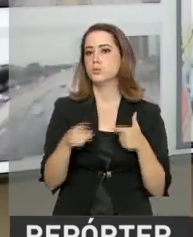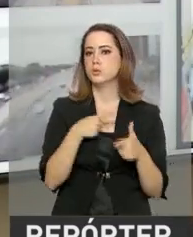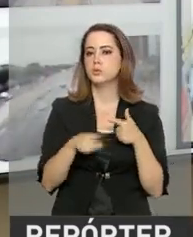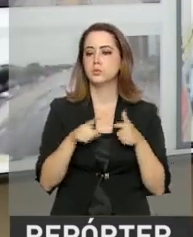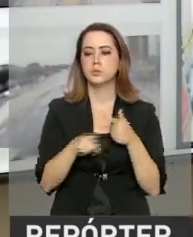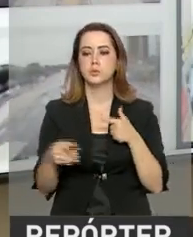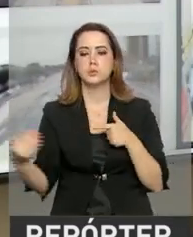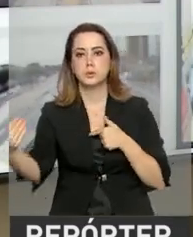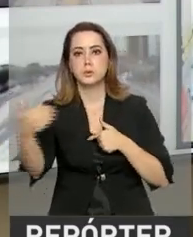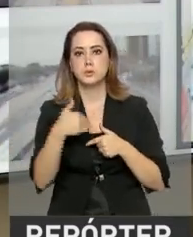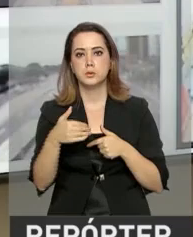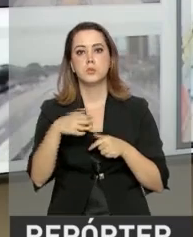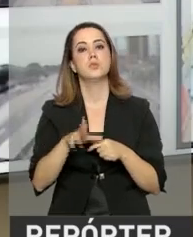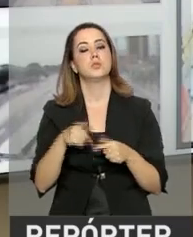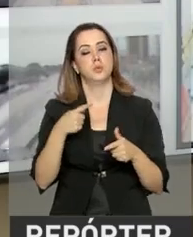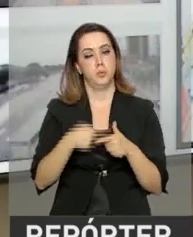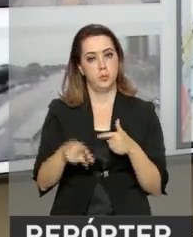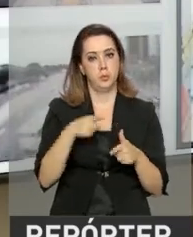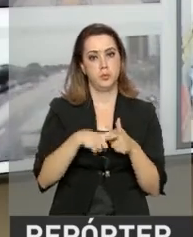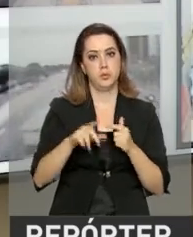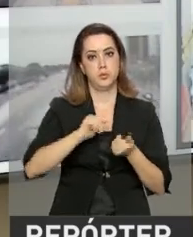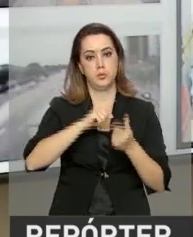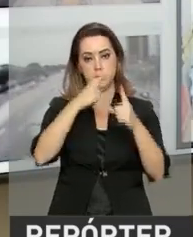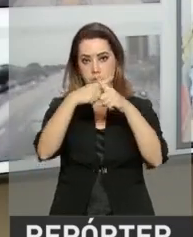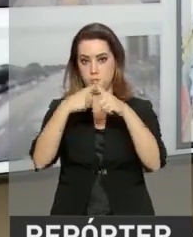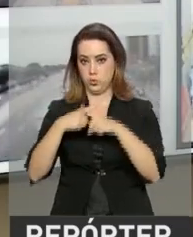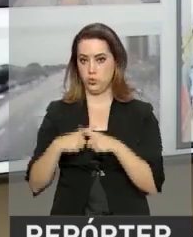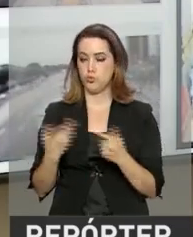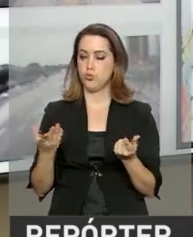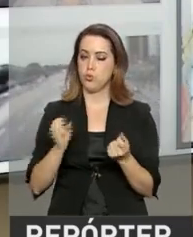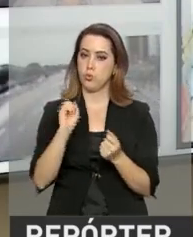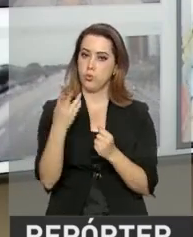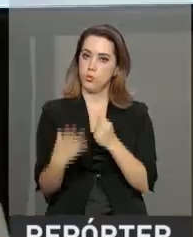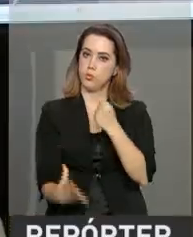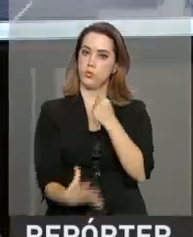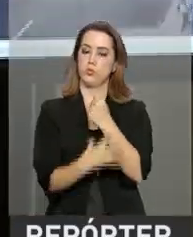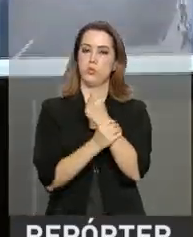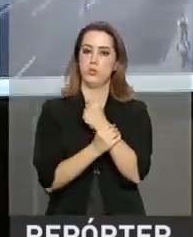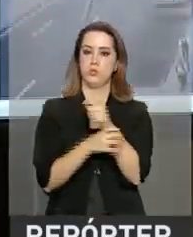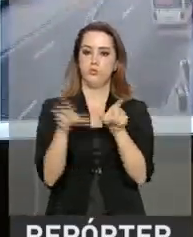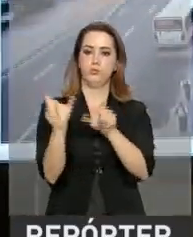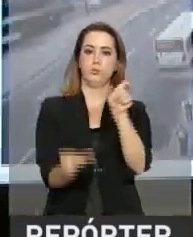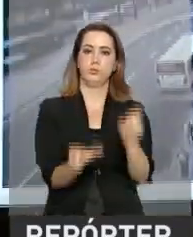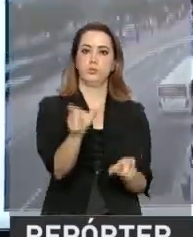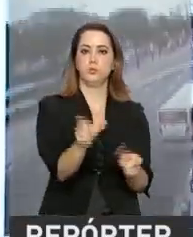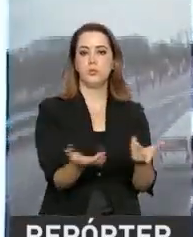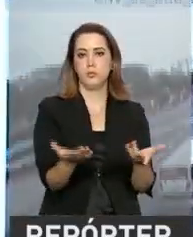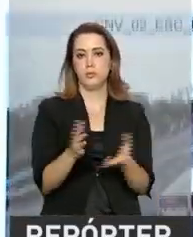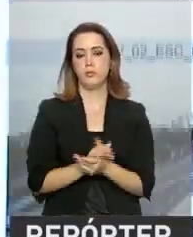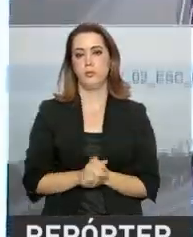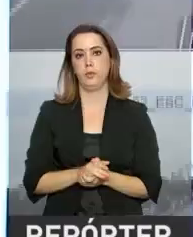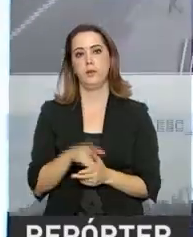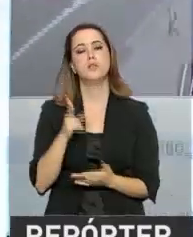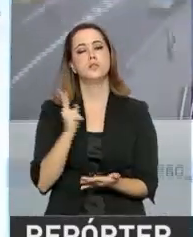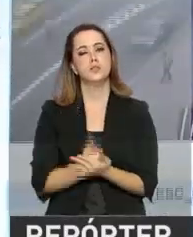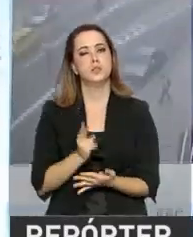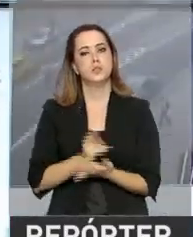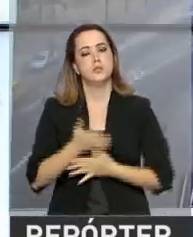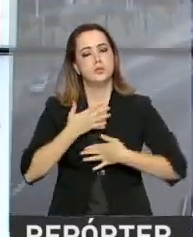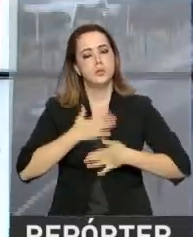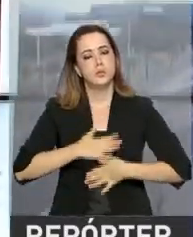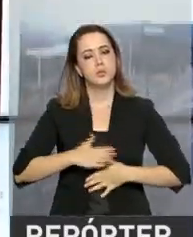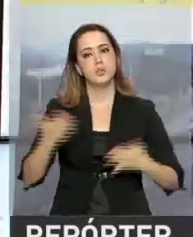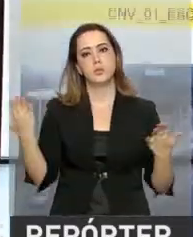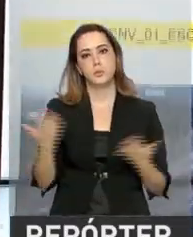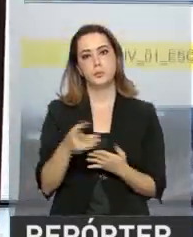origem, que tenha impacto sobre o andamento dos jogos ou sobre a segurança dos espectadores. Mesmo com a tranquilidade dos jogos até aqui,